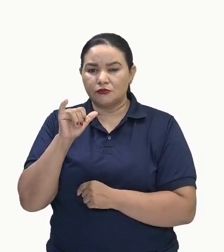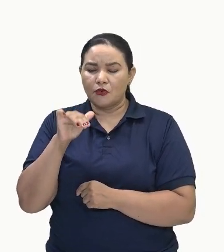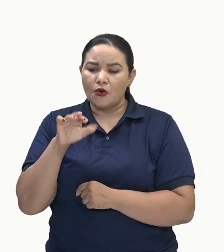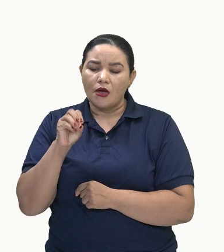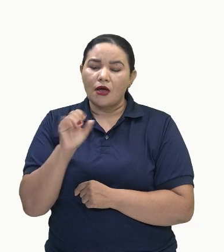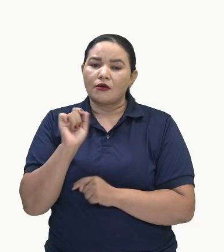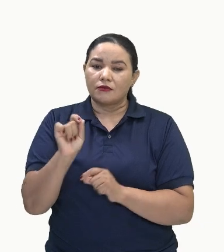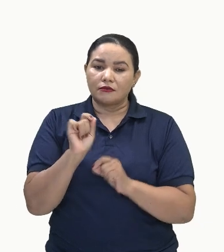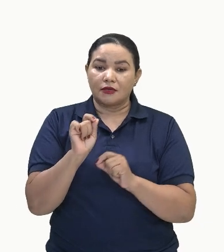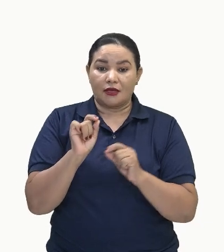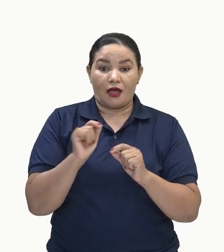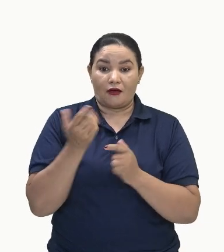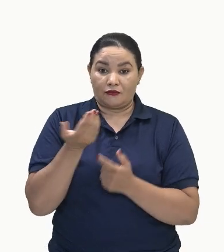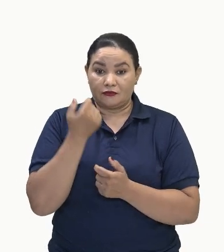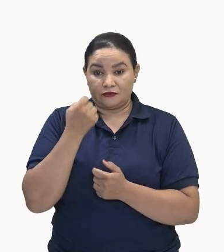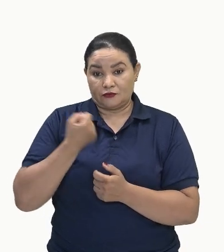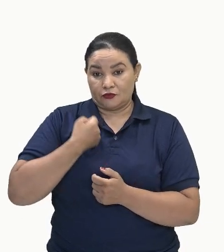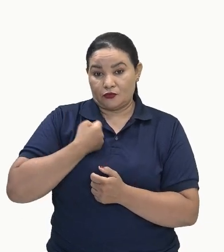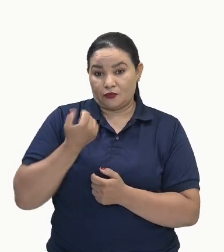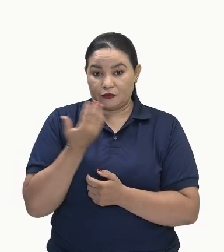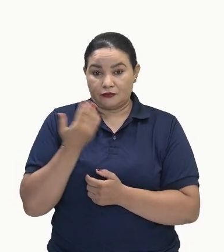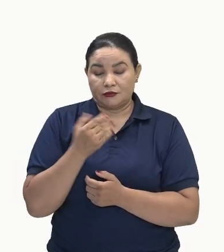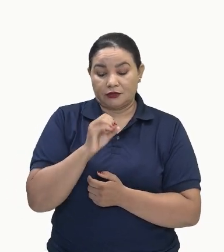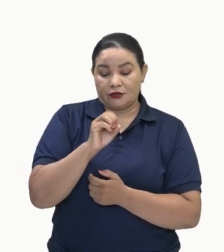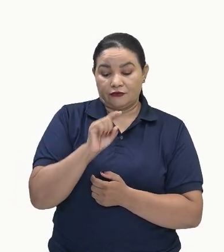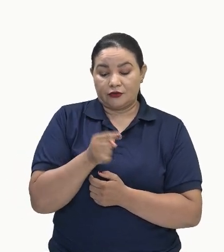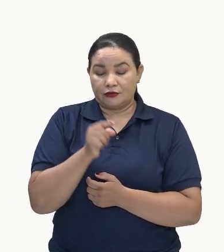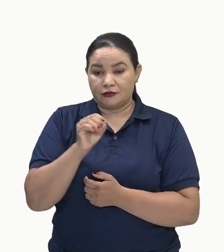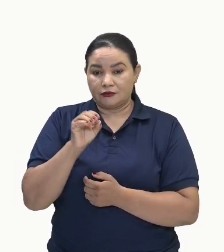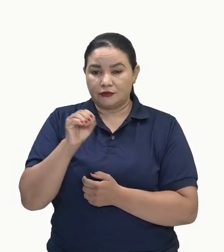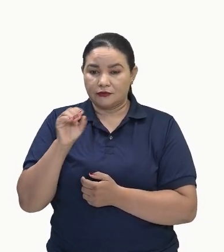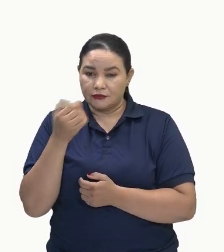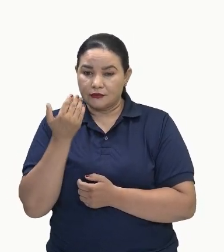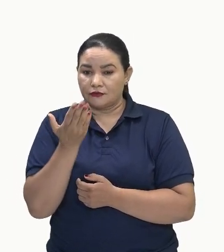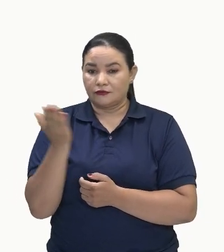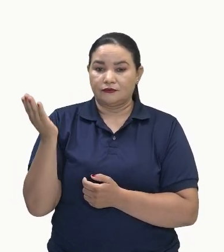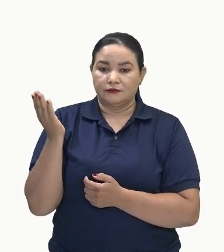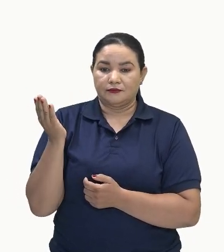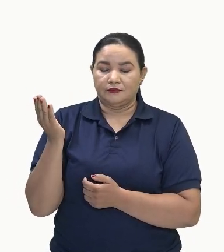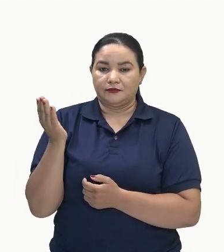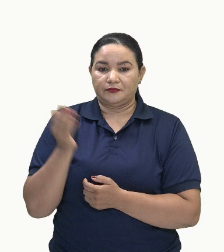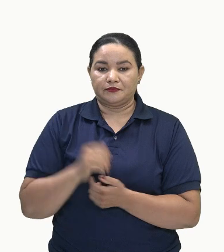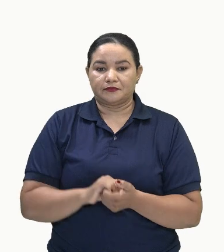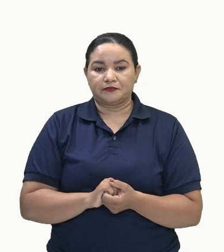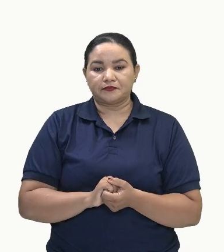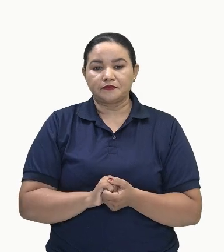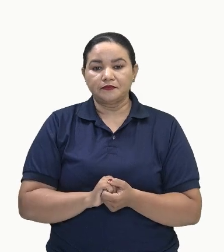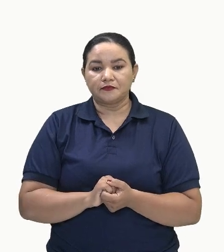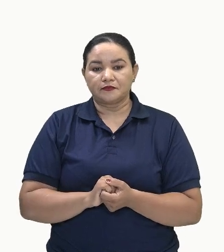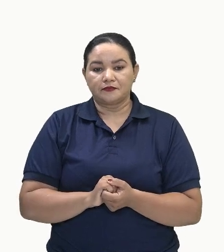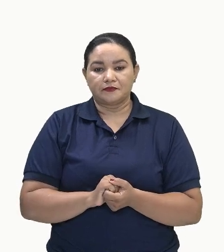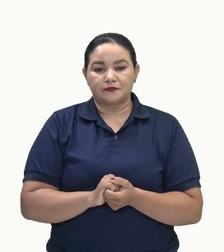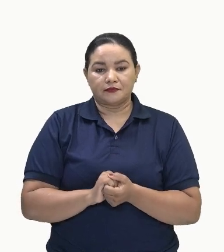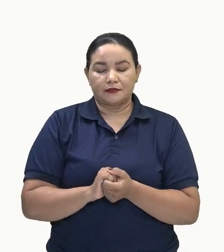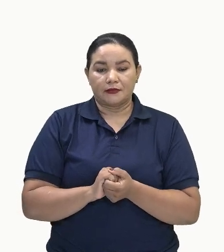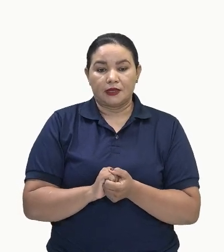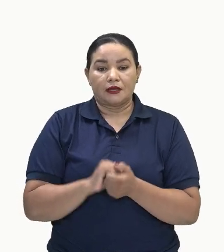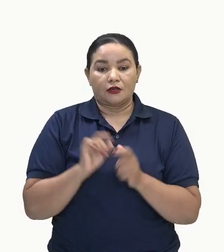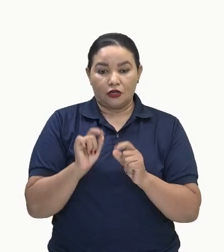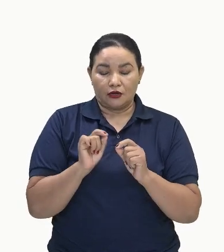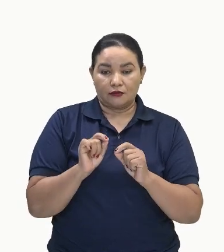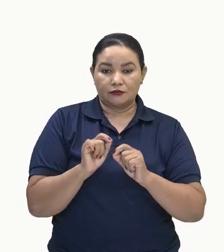sua representação numérica, 1 bilionésimo de metro. O diâmetro de um átomo, por exemplo, olha, pode variar